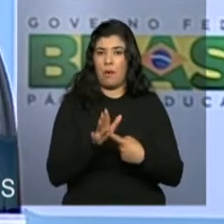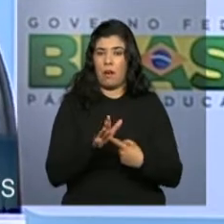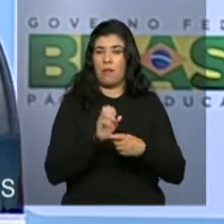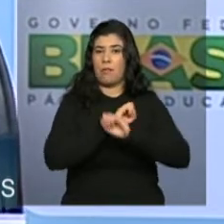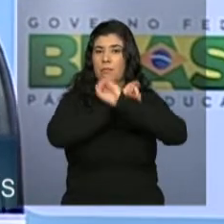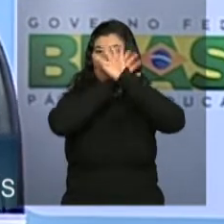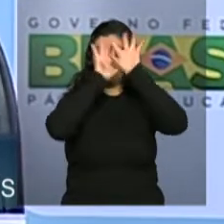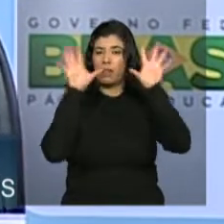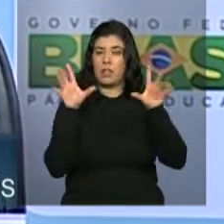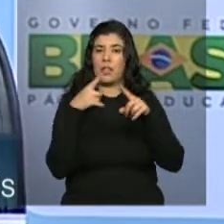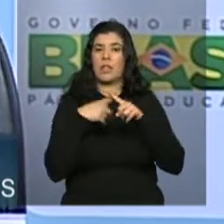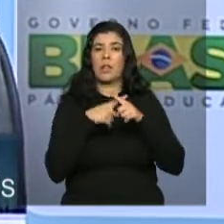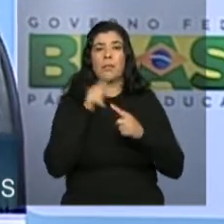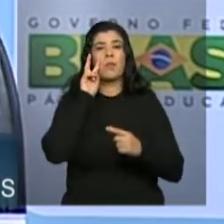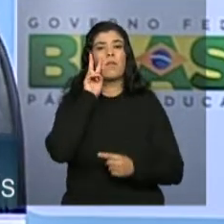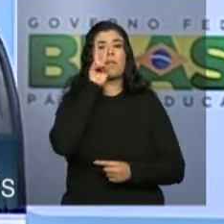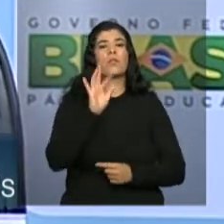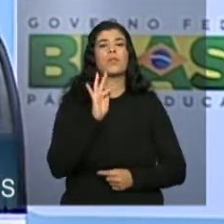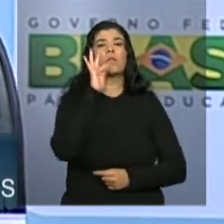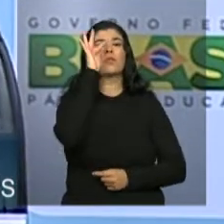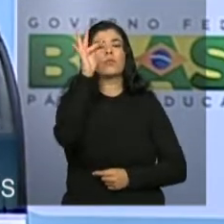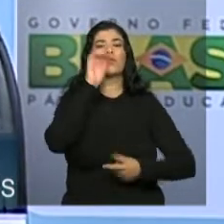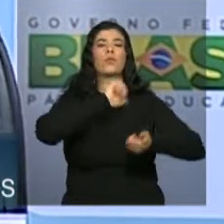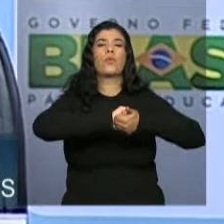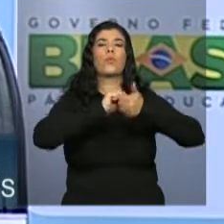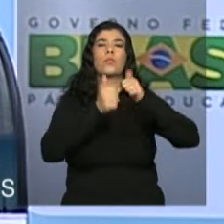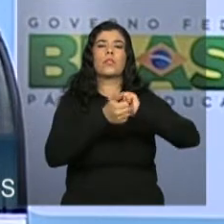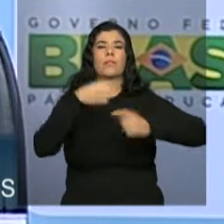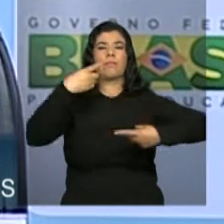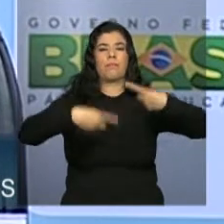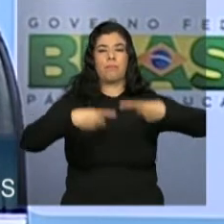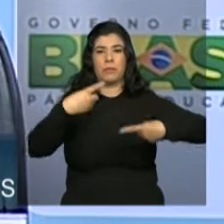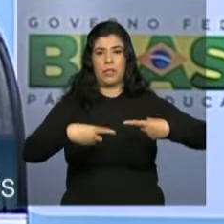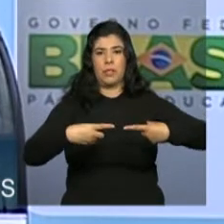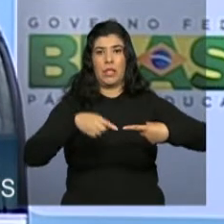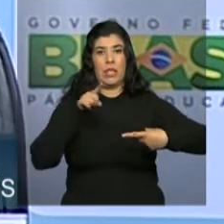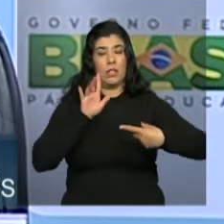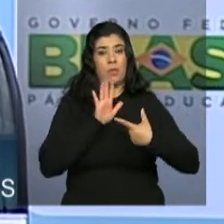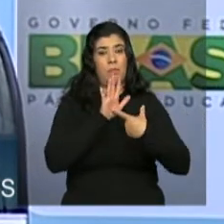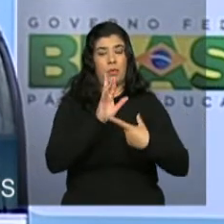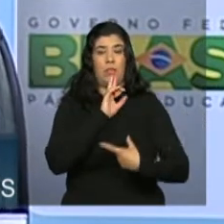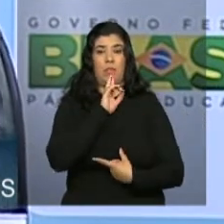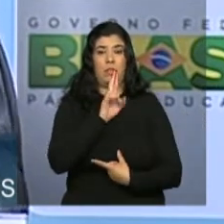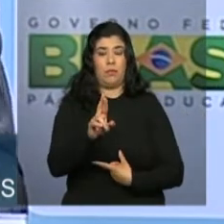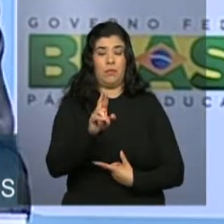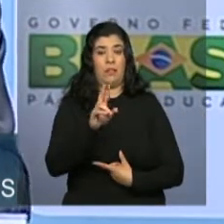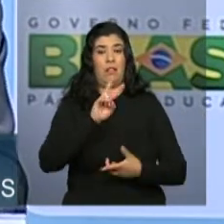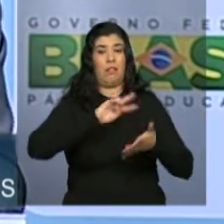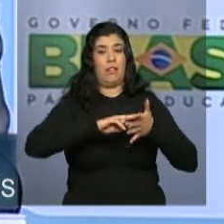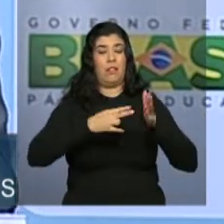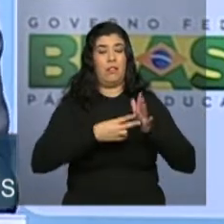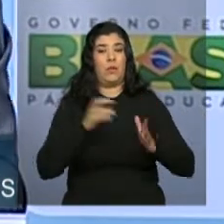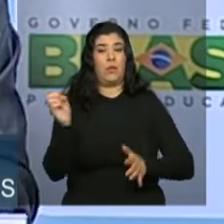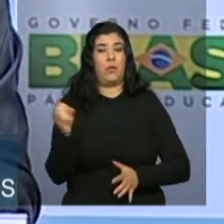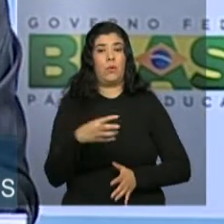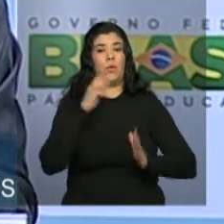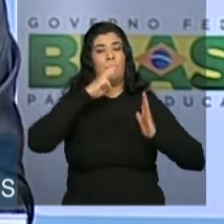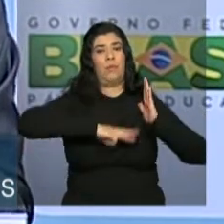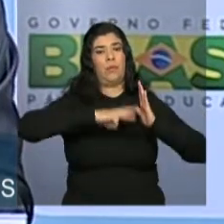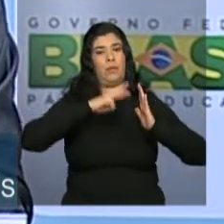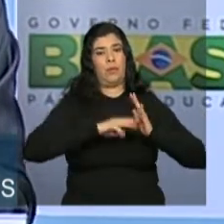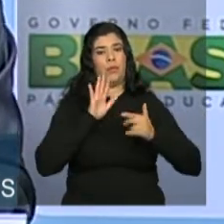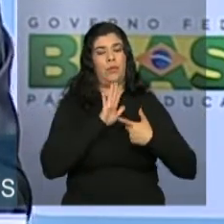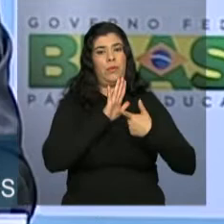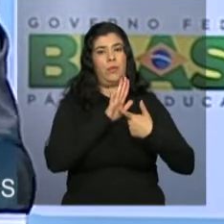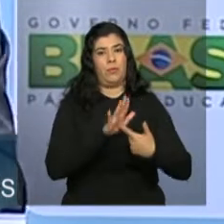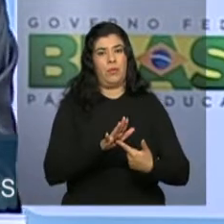previsibilidade adequação de concorrência é isso tudo tem um impacto significativo no uma nova metodologia que dê